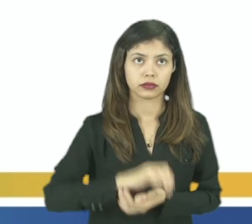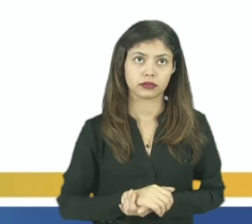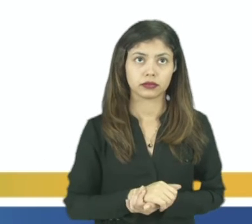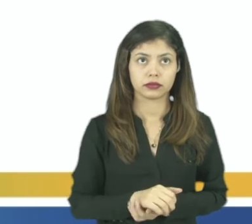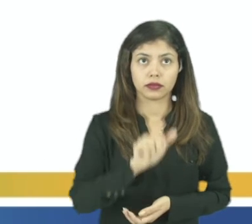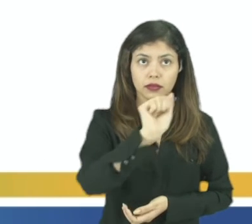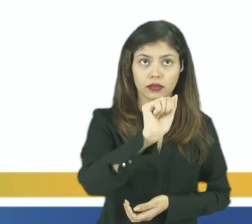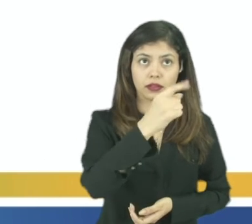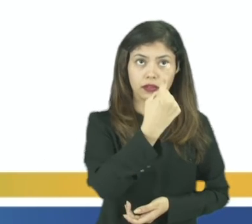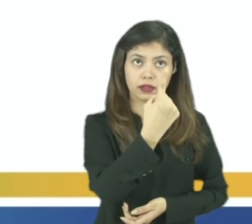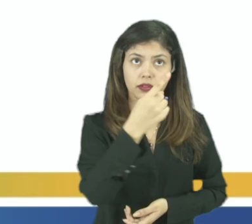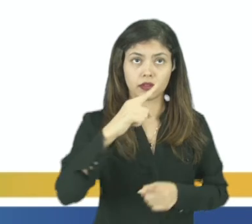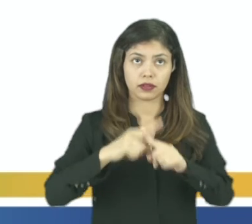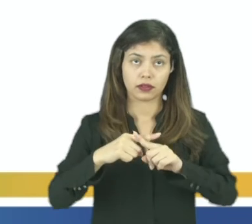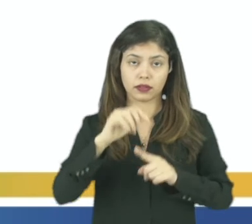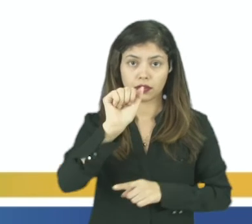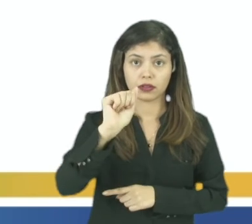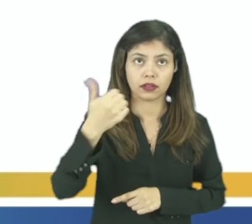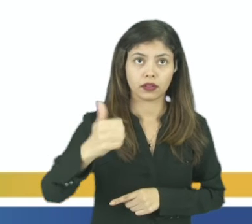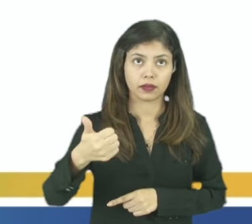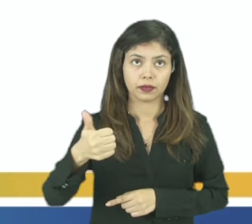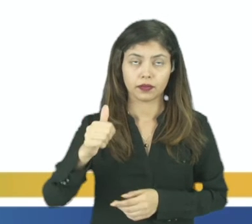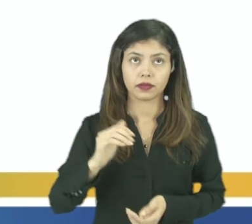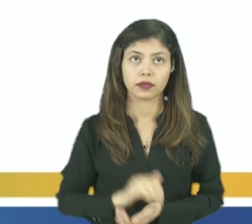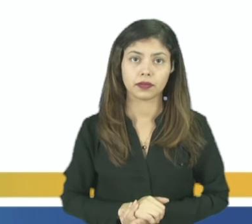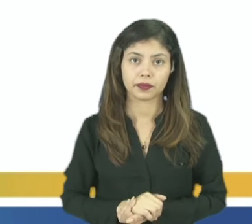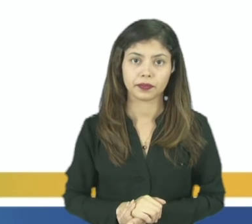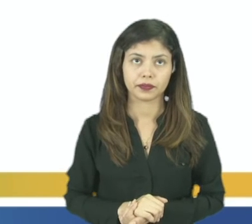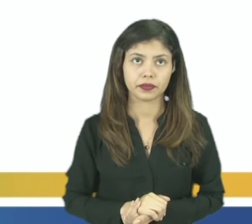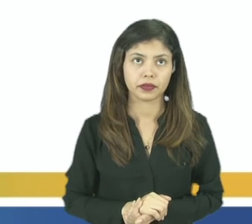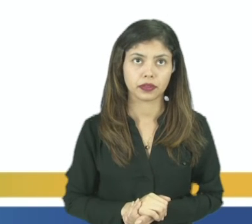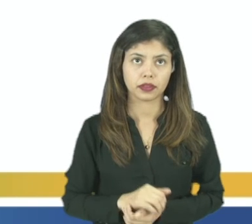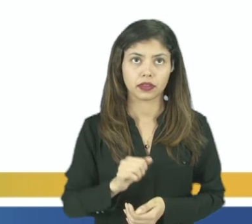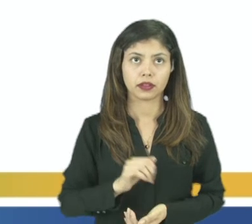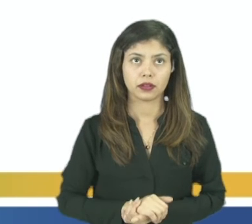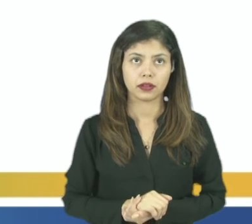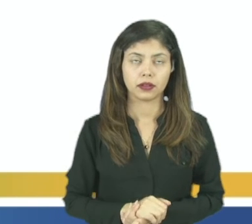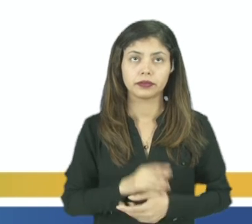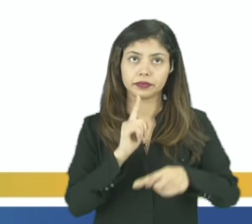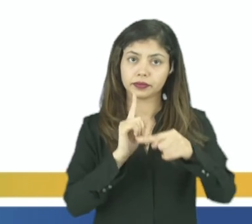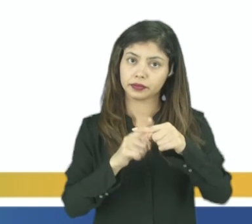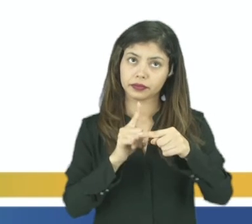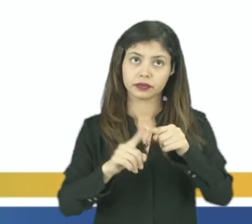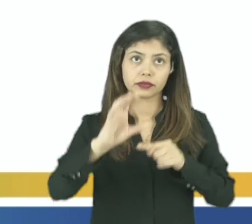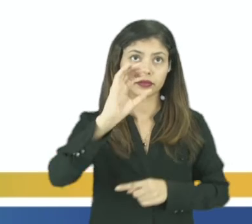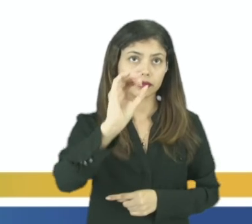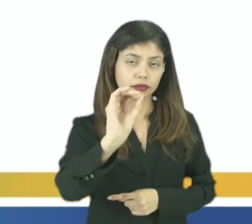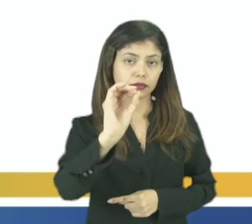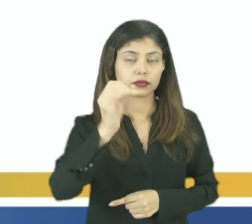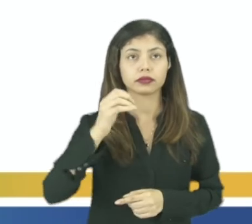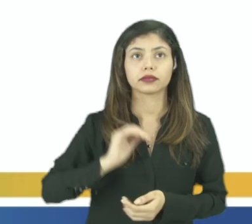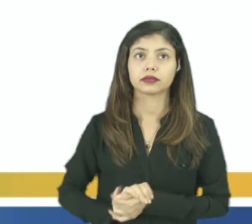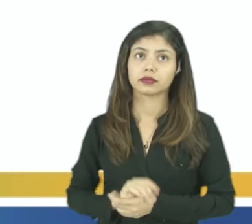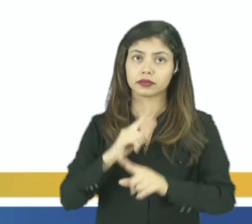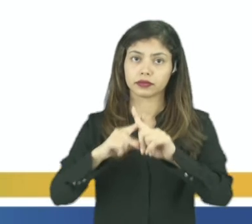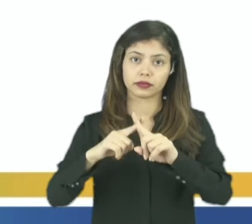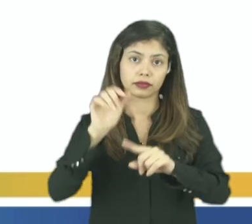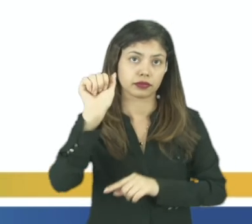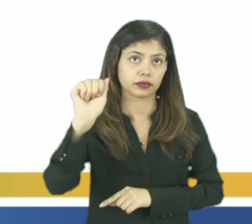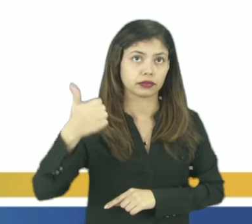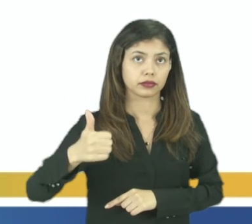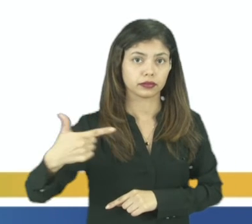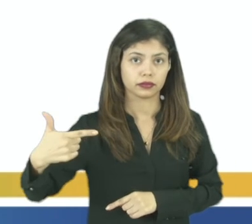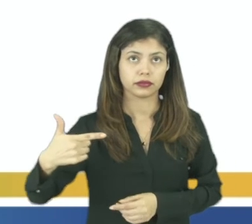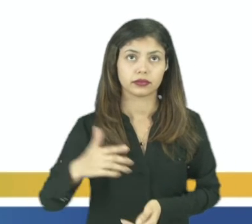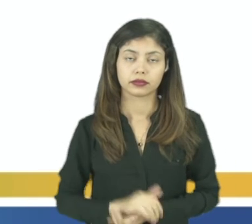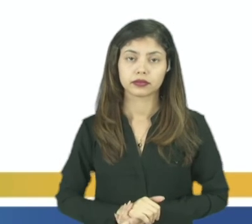é igual a 1 vezes o elemento de A11 mais 0, que é